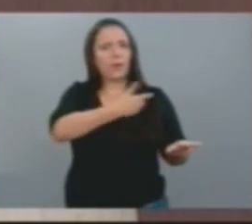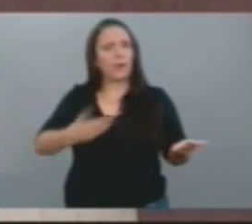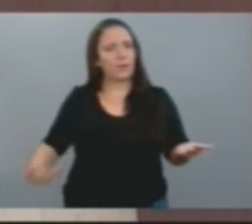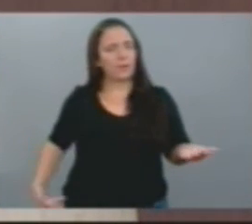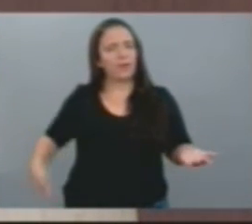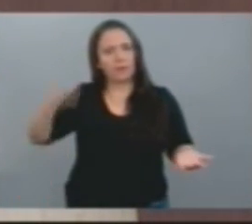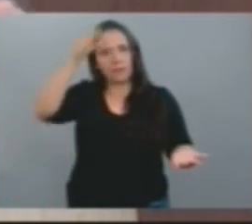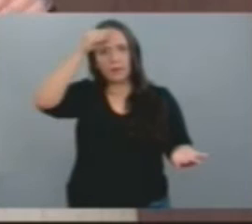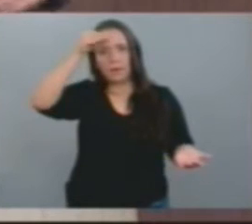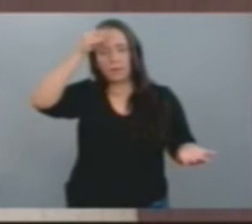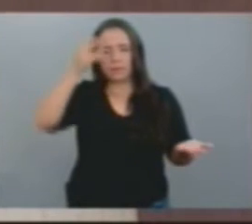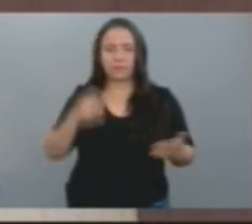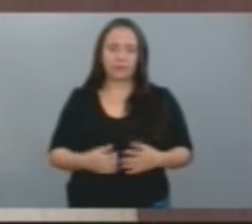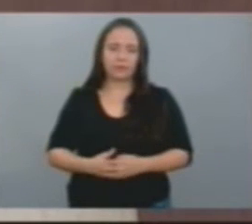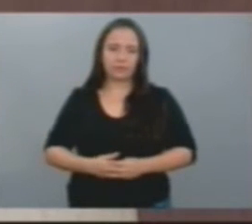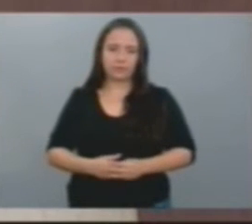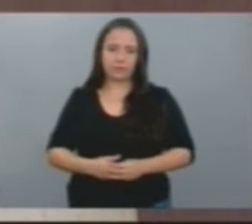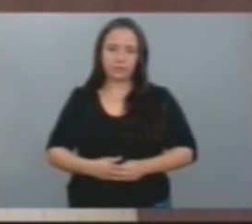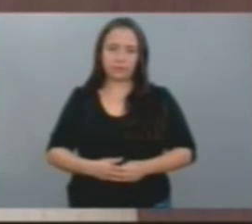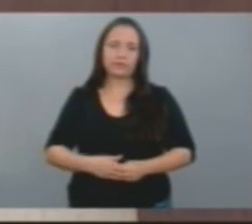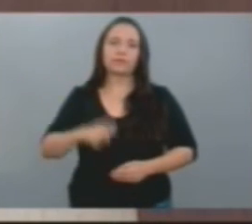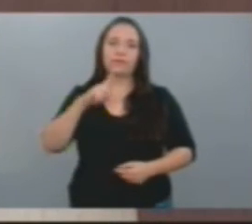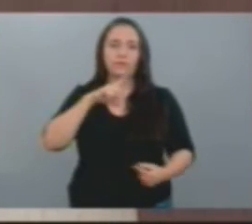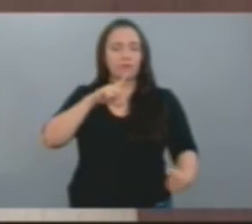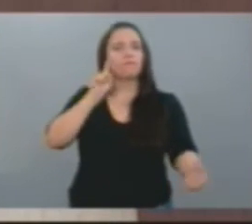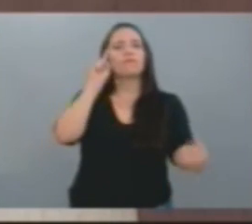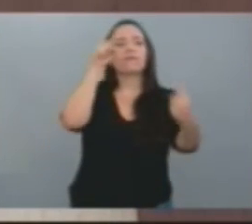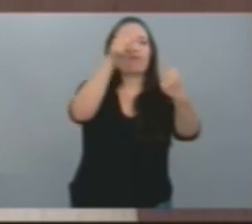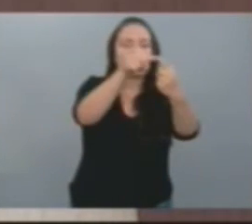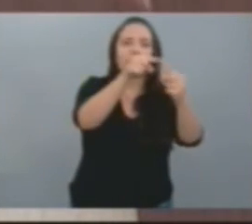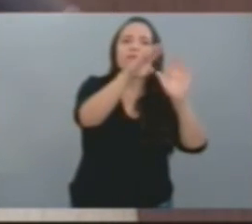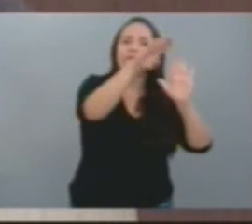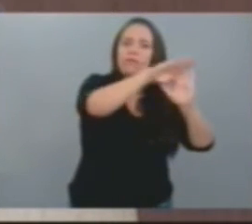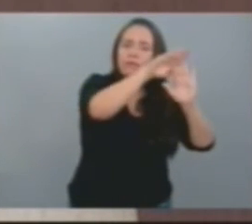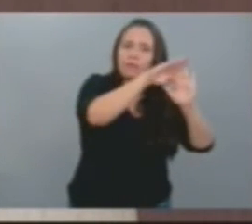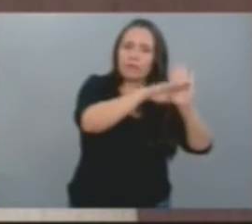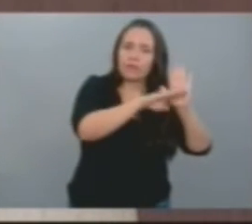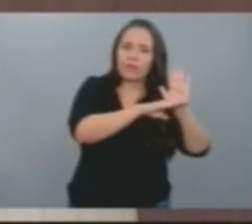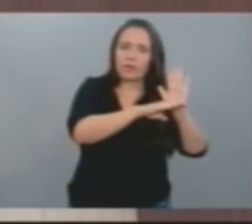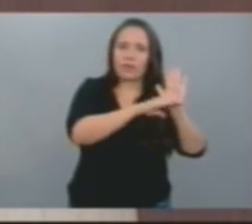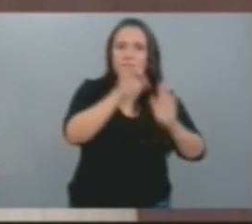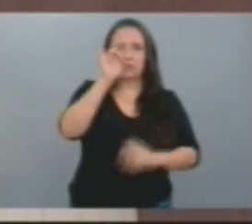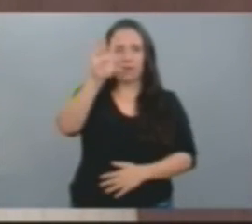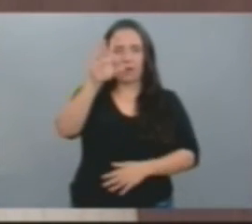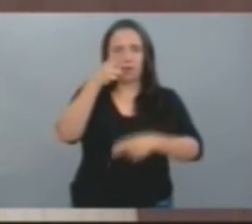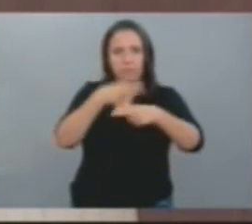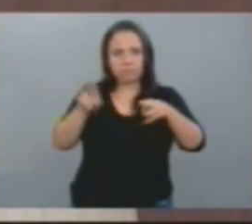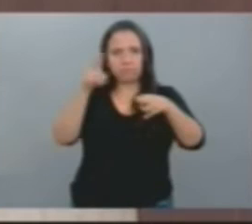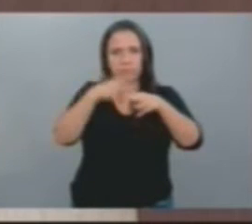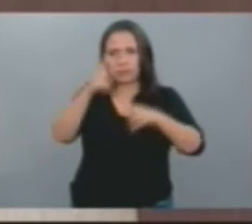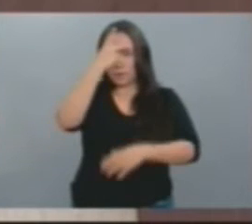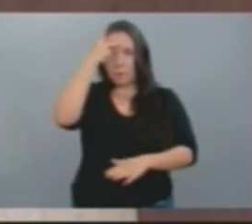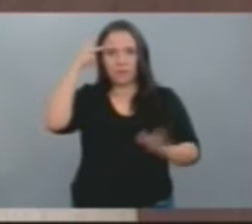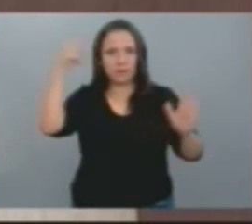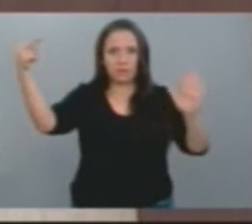governo? Serão metas para inglês ver? Será que é